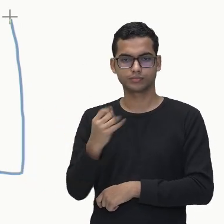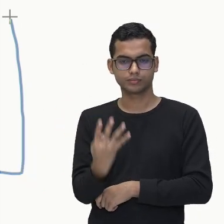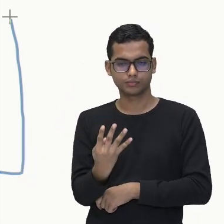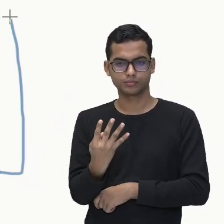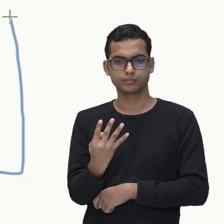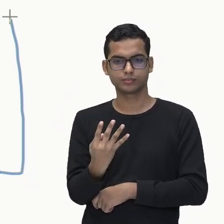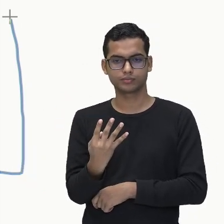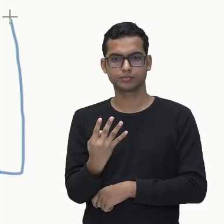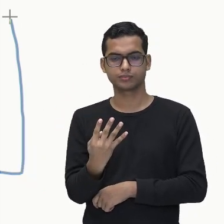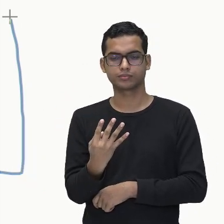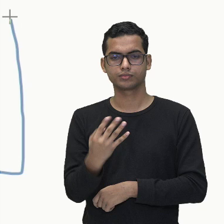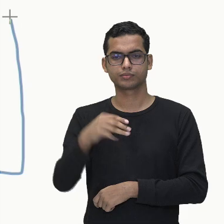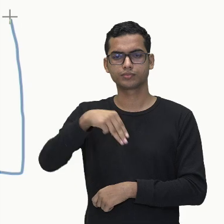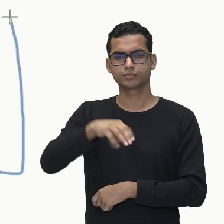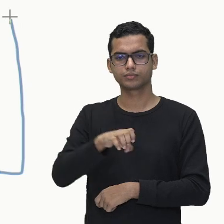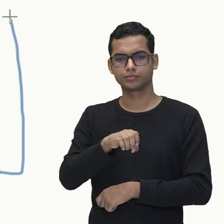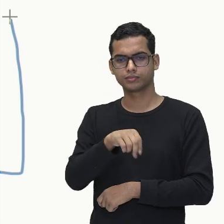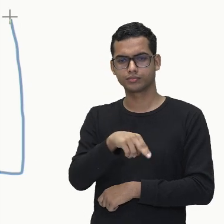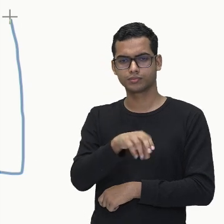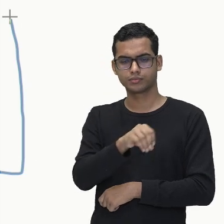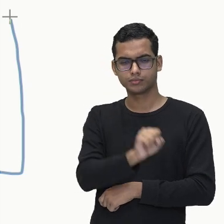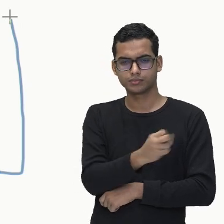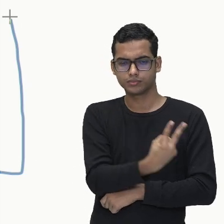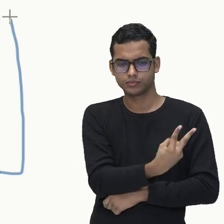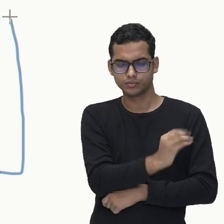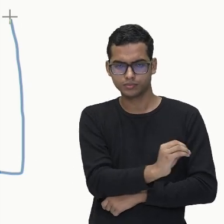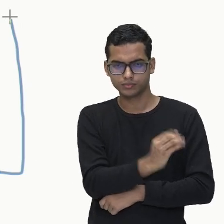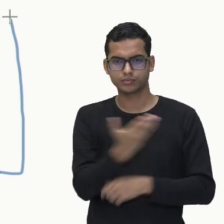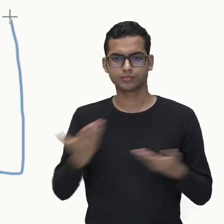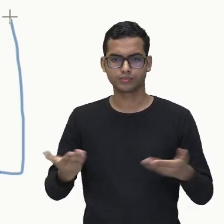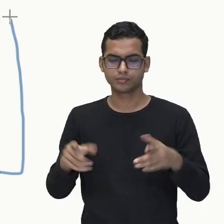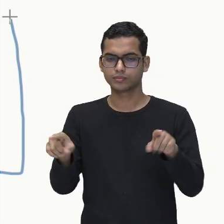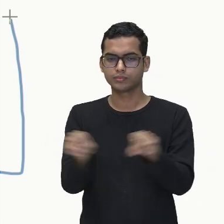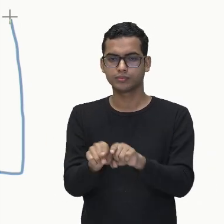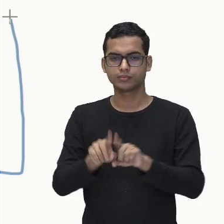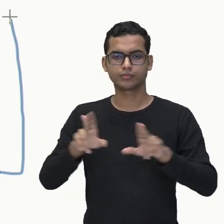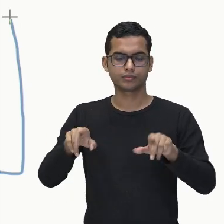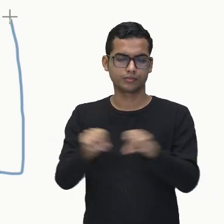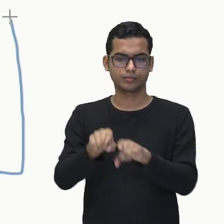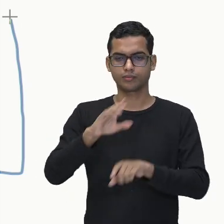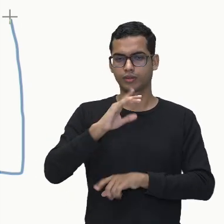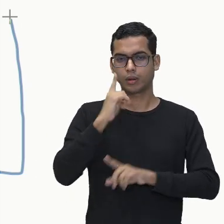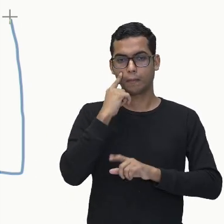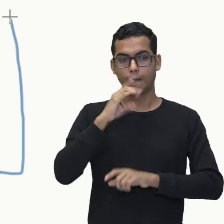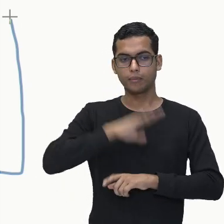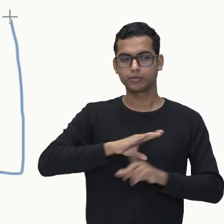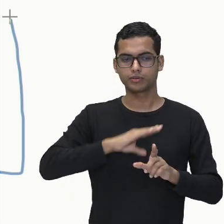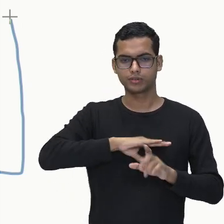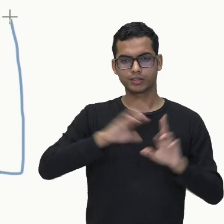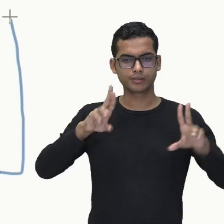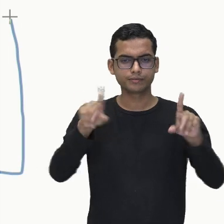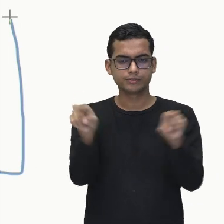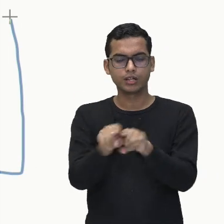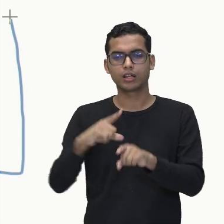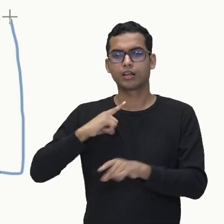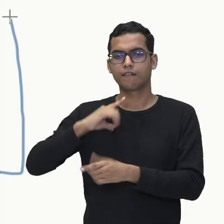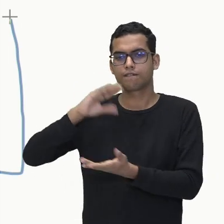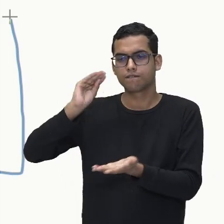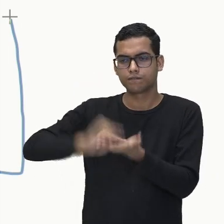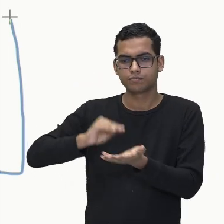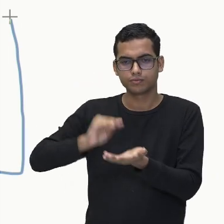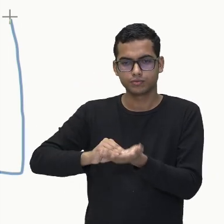por em portugês faltam 20 minut pras 4 horas no espanh se TR 4